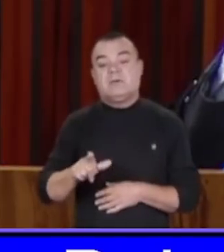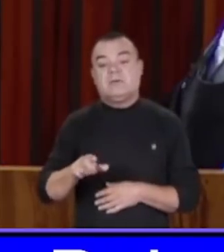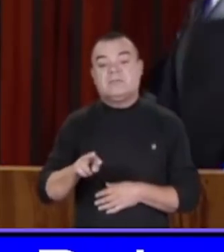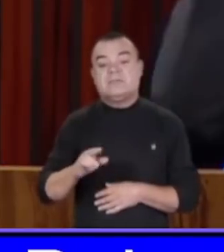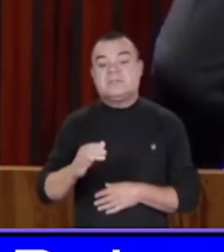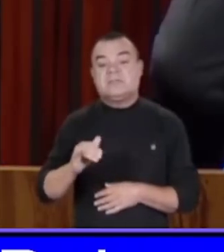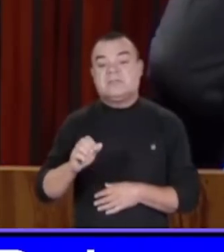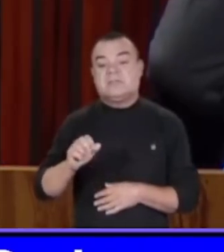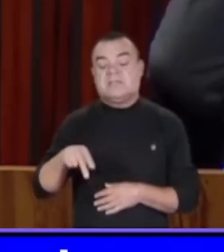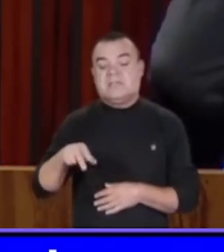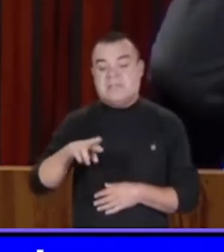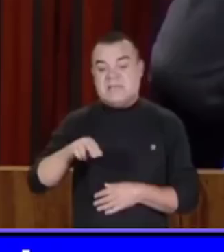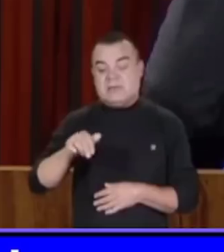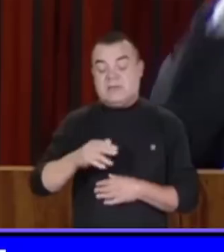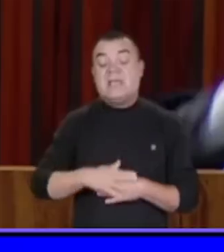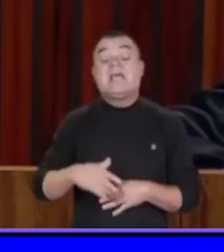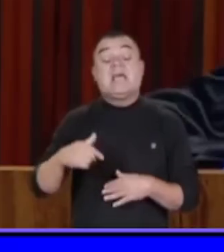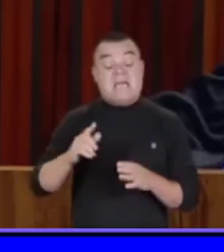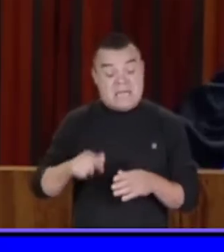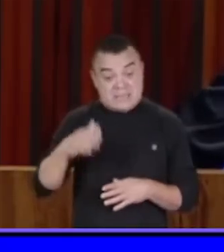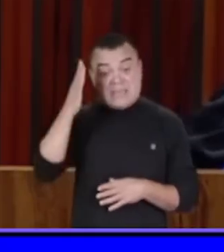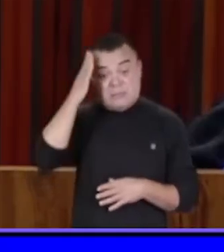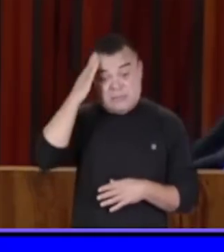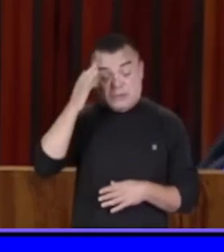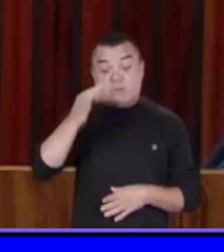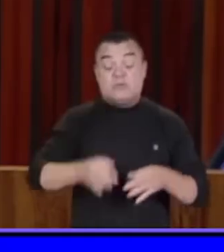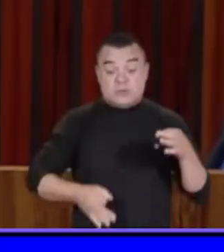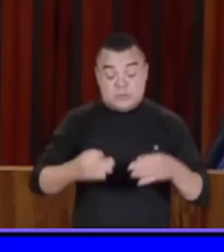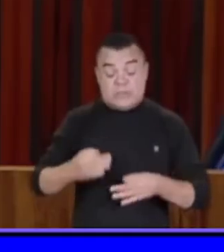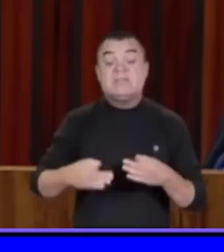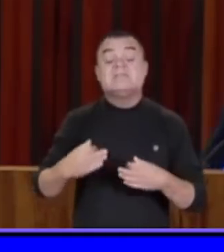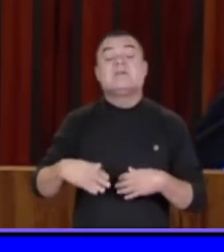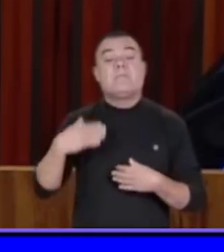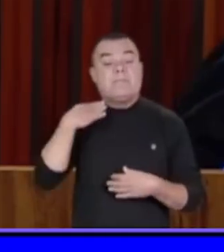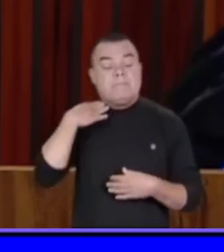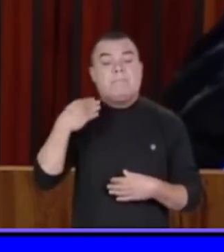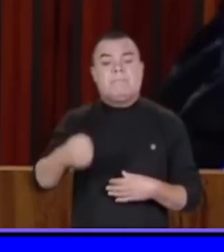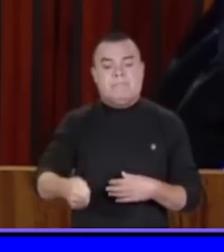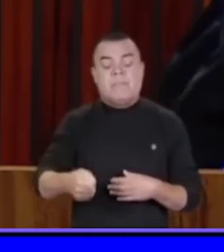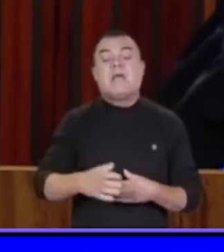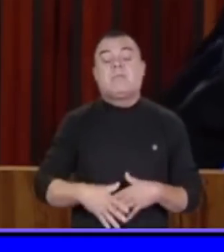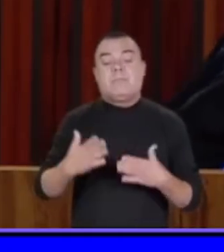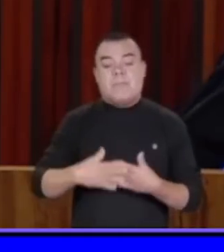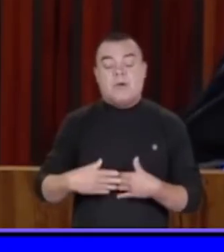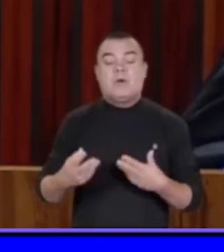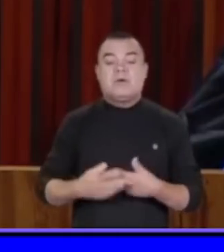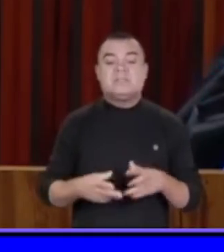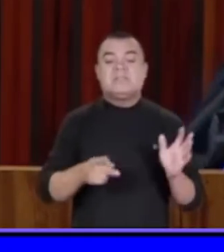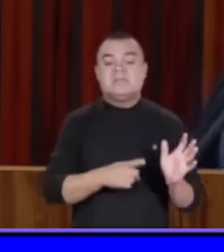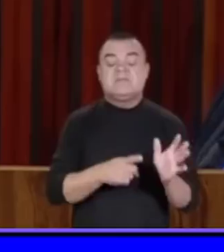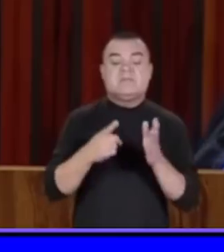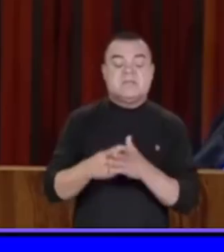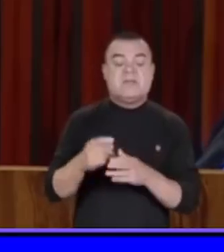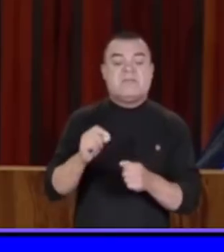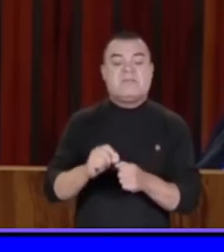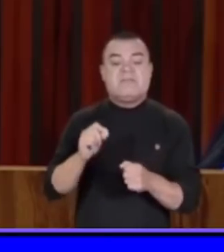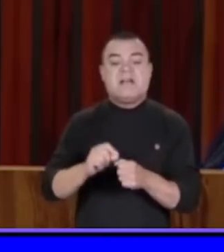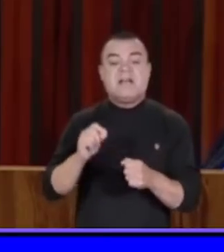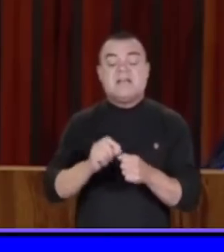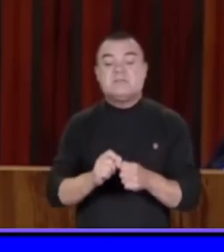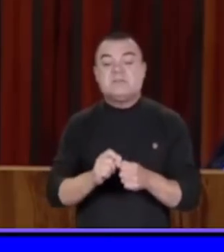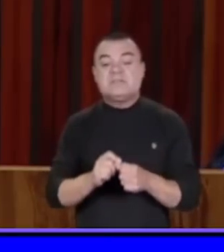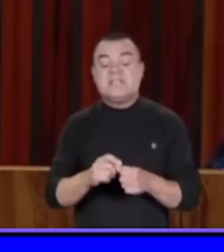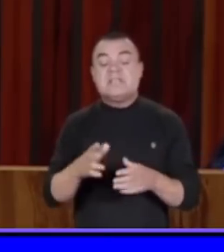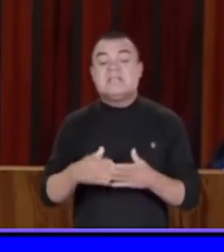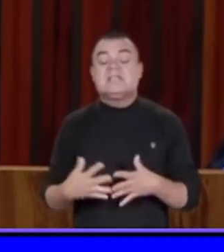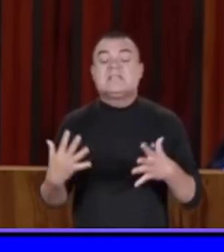que o juiz pode e deve levar em consideração fatos supervenientes ao ajuizamento da ação que interfiram